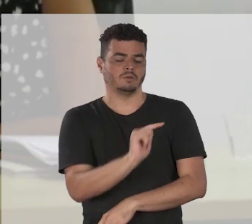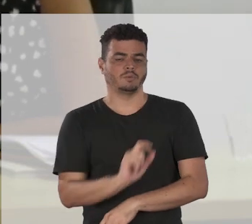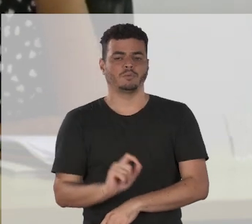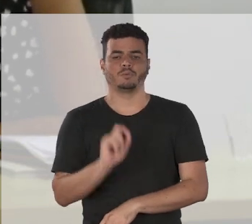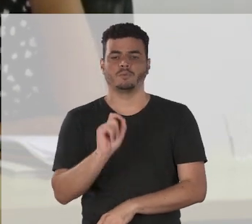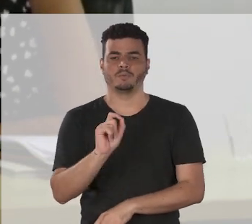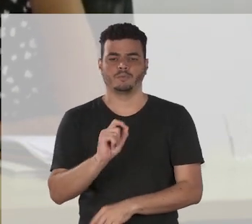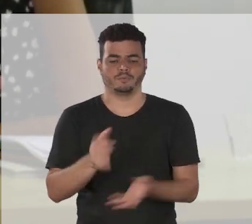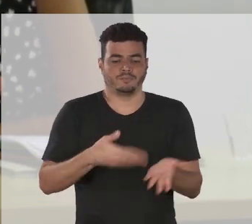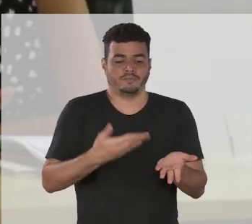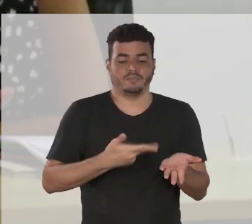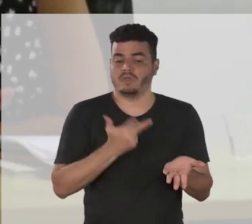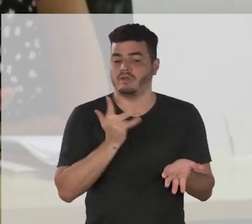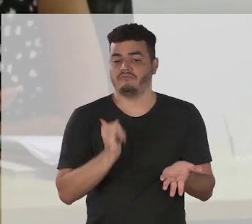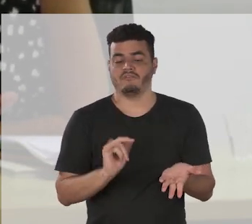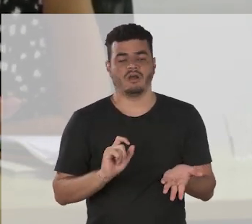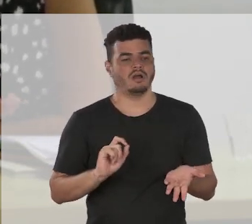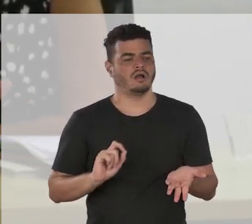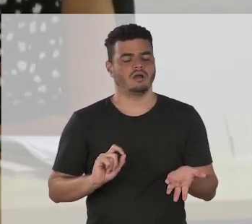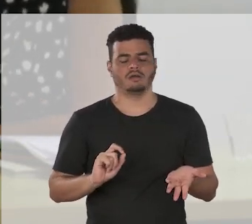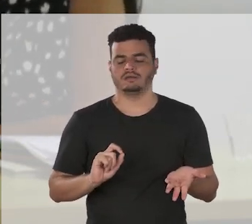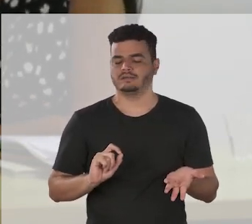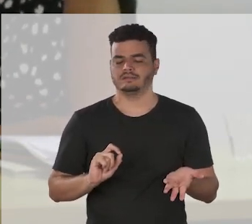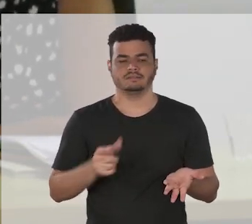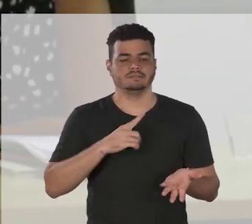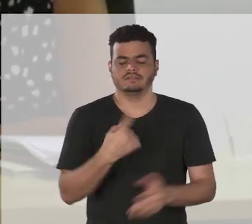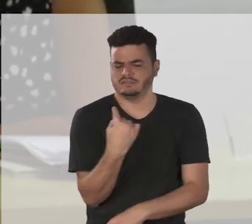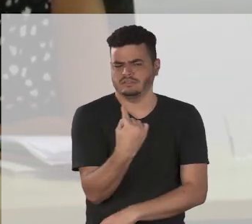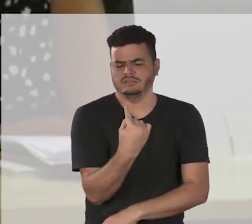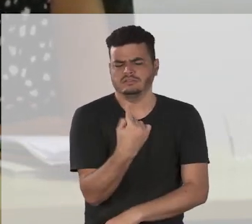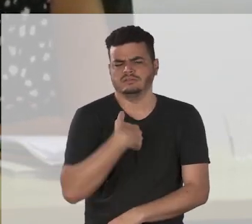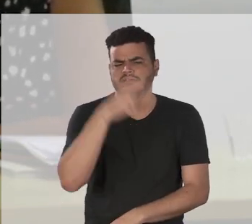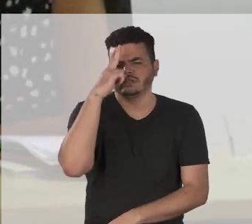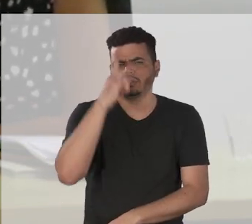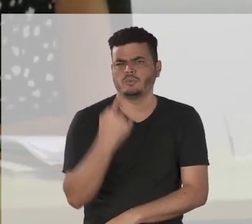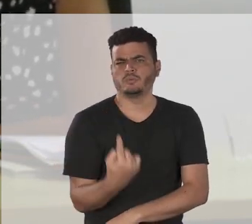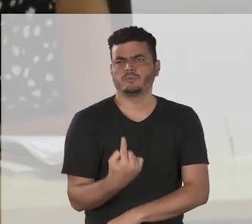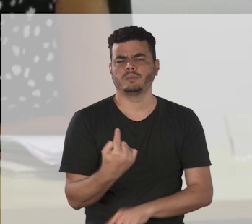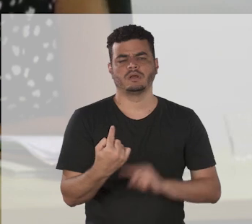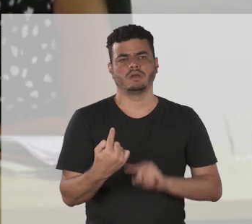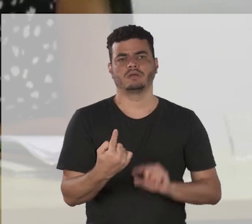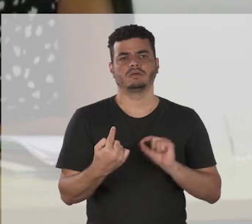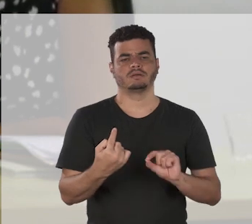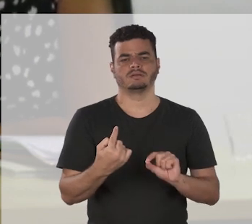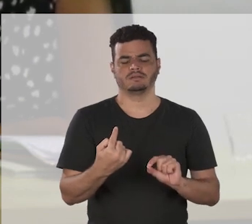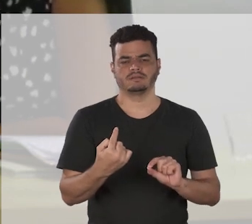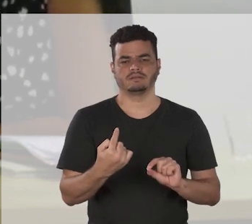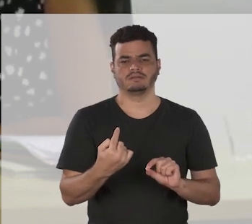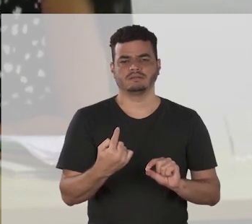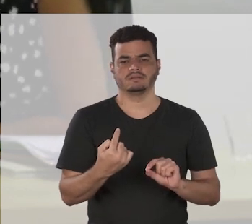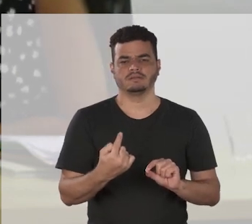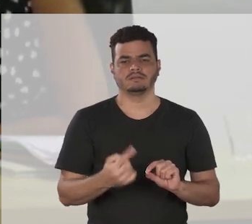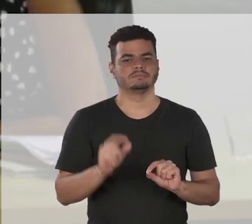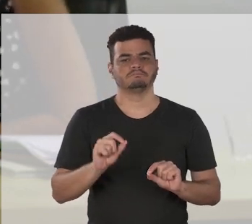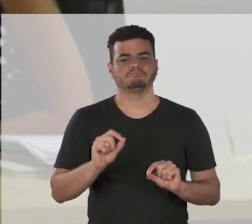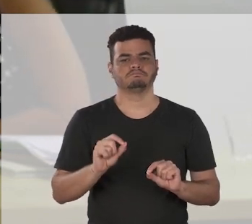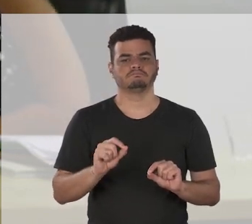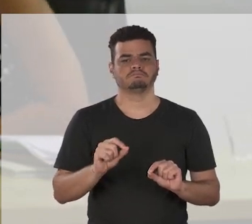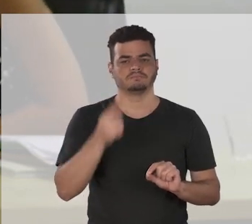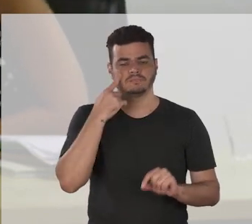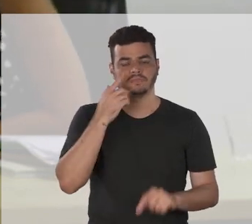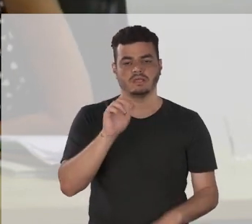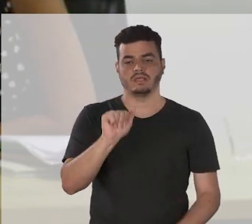algumas coleções que, bom, justamente tem uma que é da editora Timbot, que